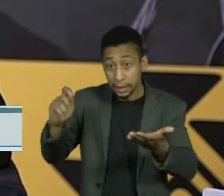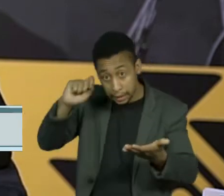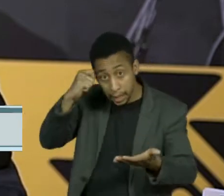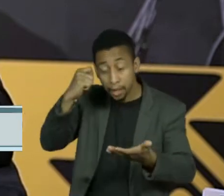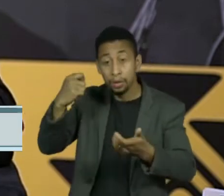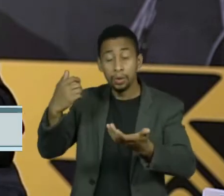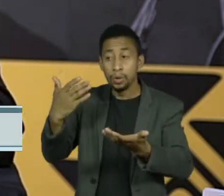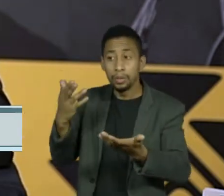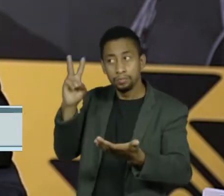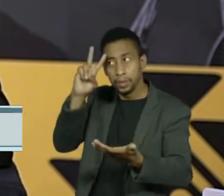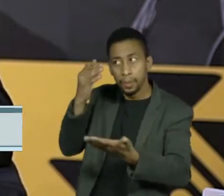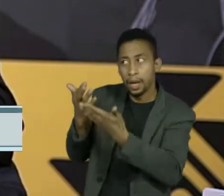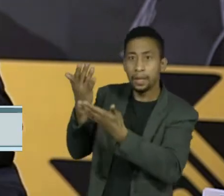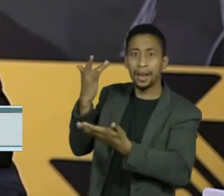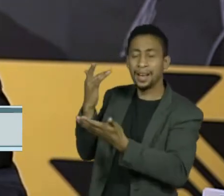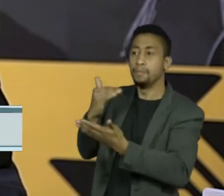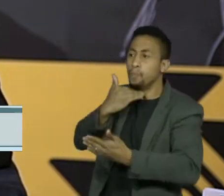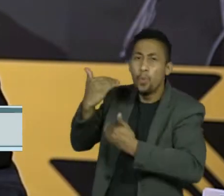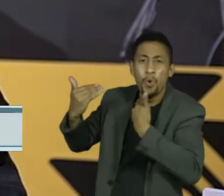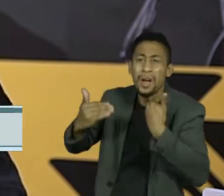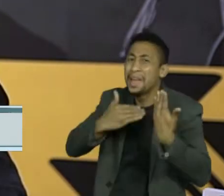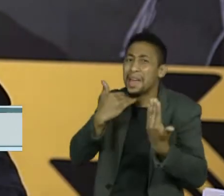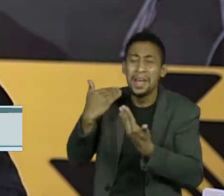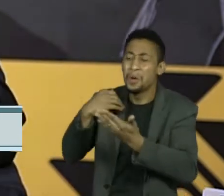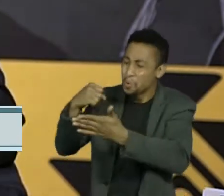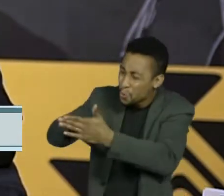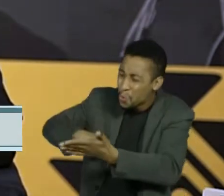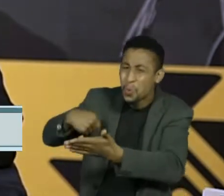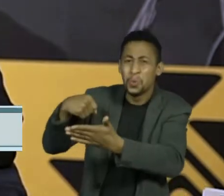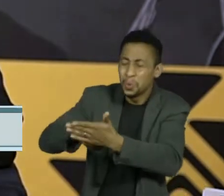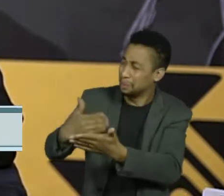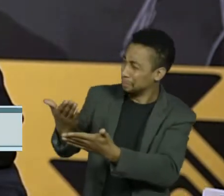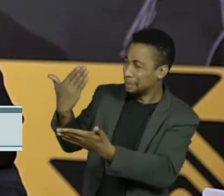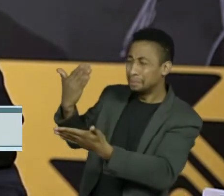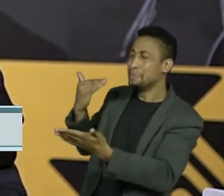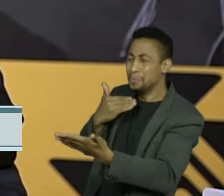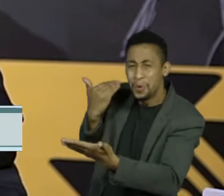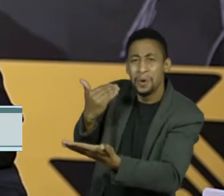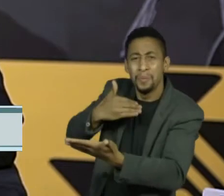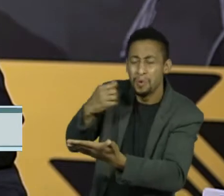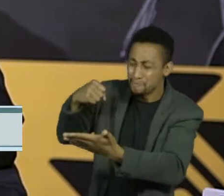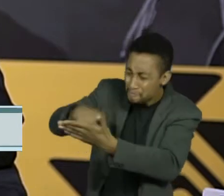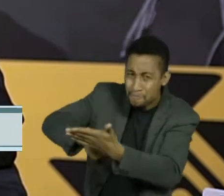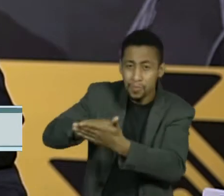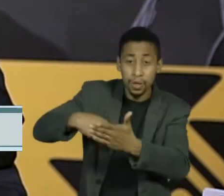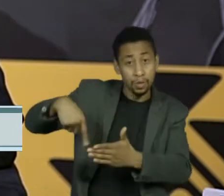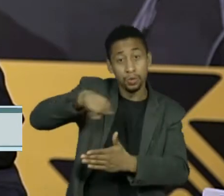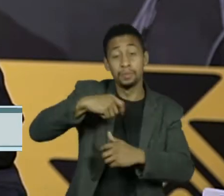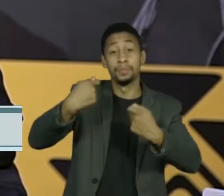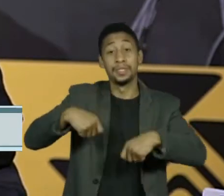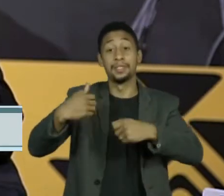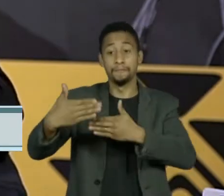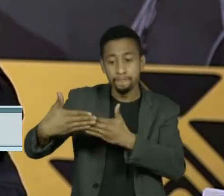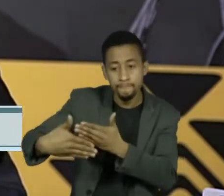entregaram a sua vida. Cada um do seu jeito, da sua forma, combateu esse tipo de violência, esse tipo de